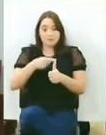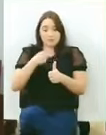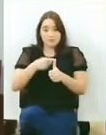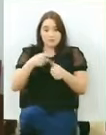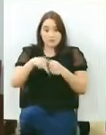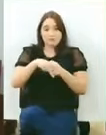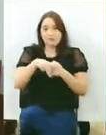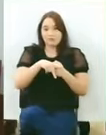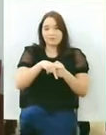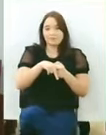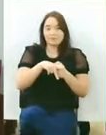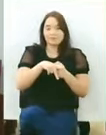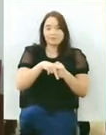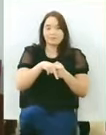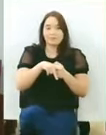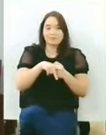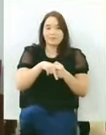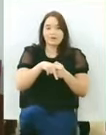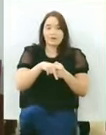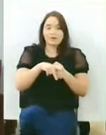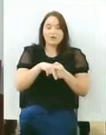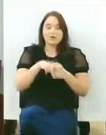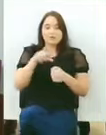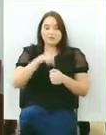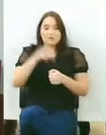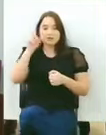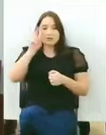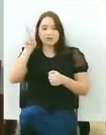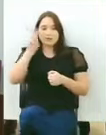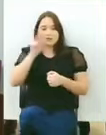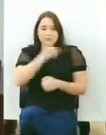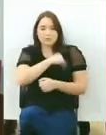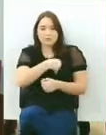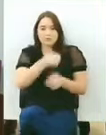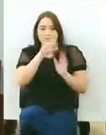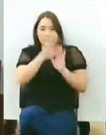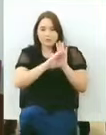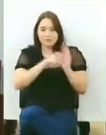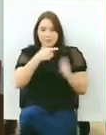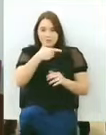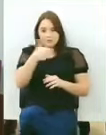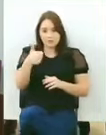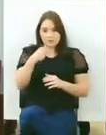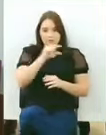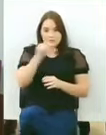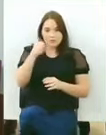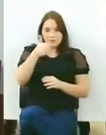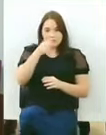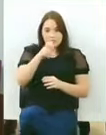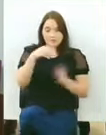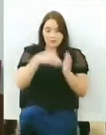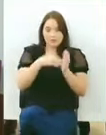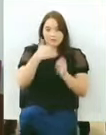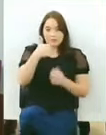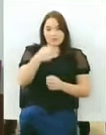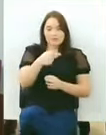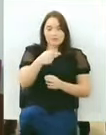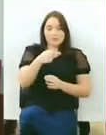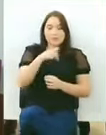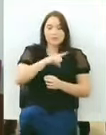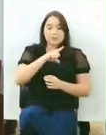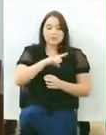acabamos de ler, e ele foi escrito por Pedro. Os irmãos se lembram em João capítulo 21, versículo 15 ao versículo